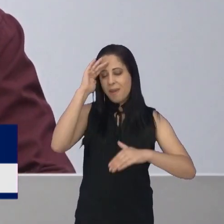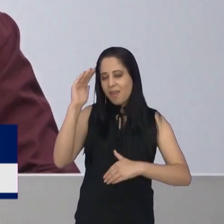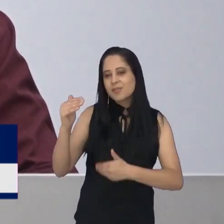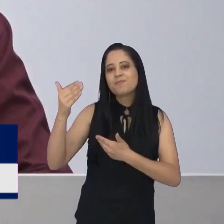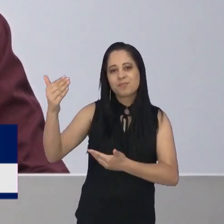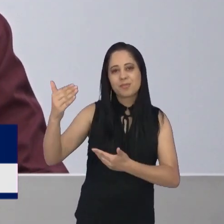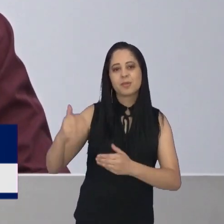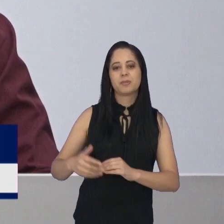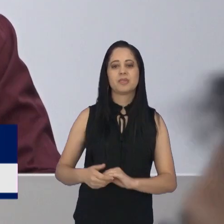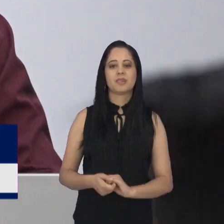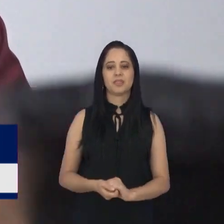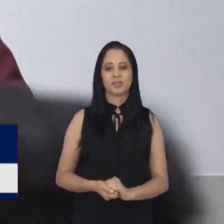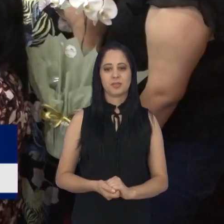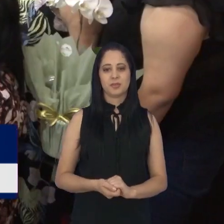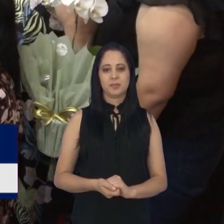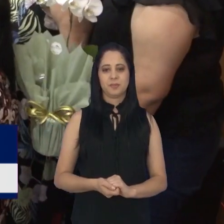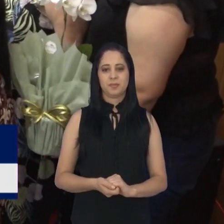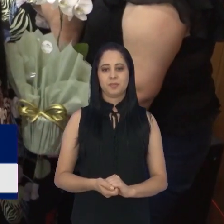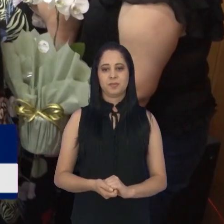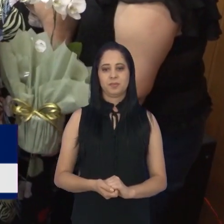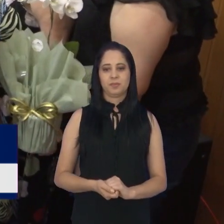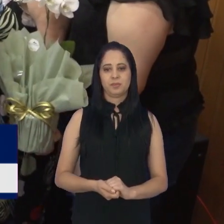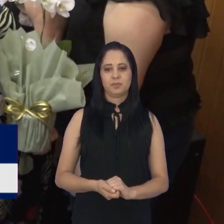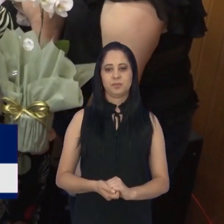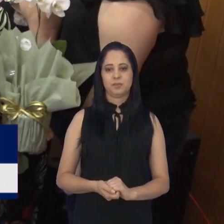homenagem, todos os familiares.